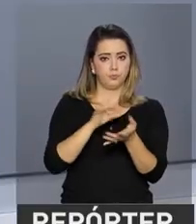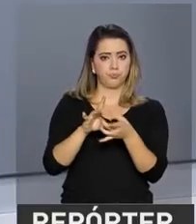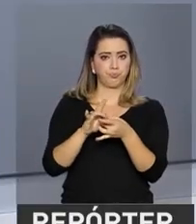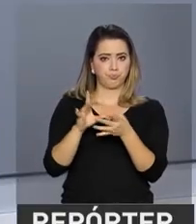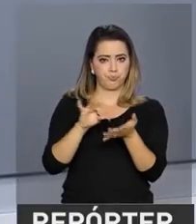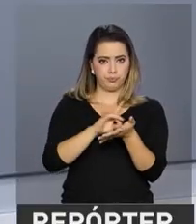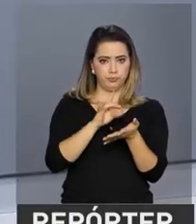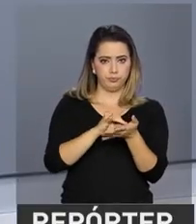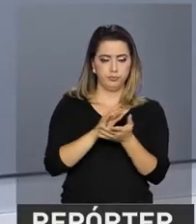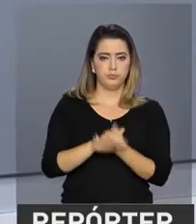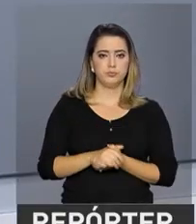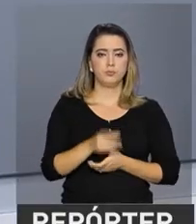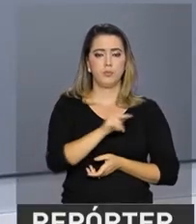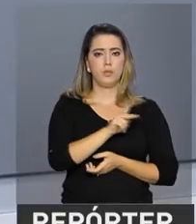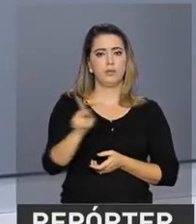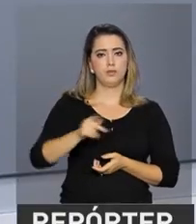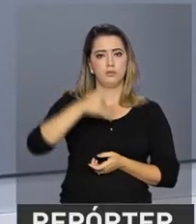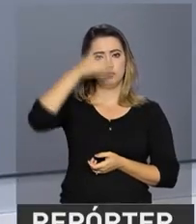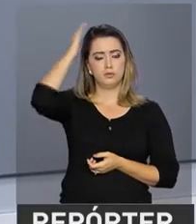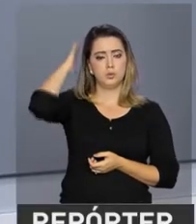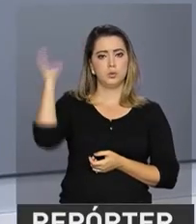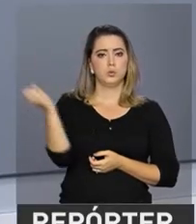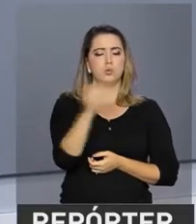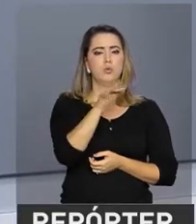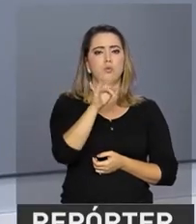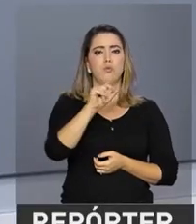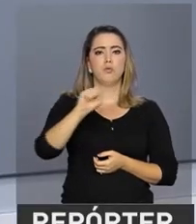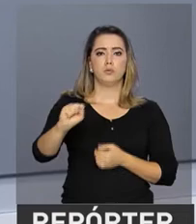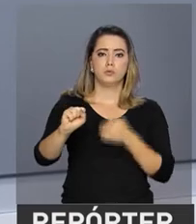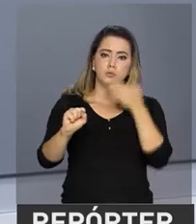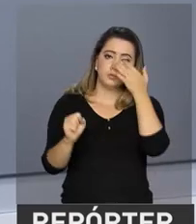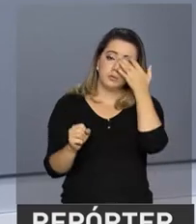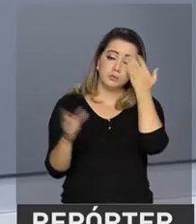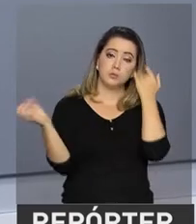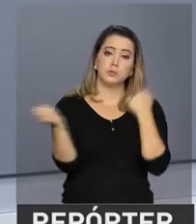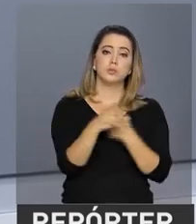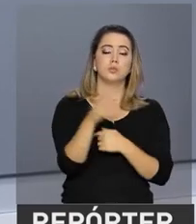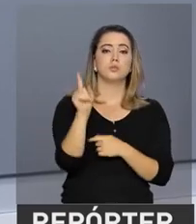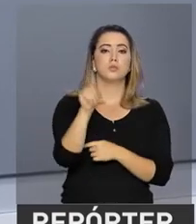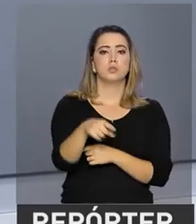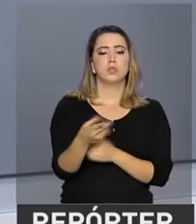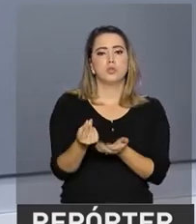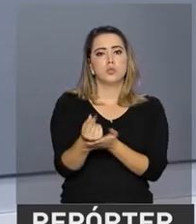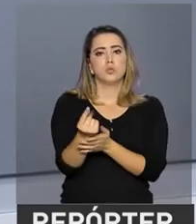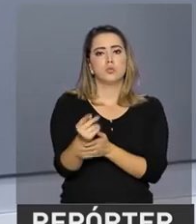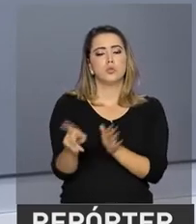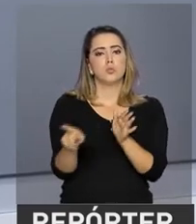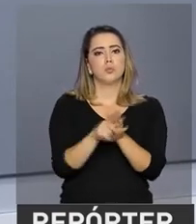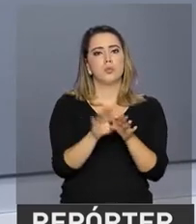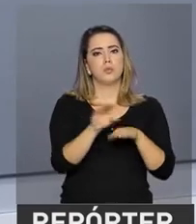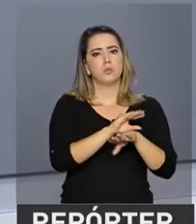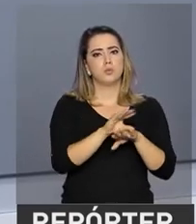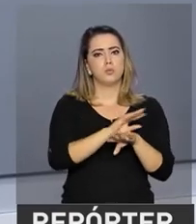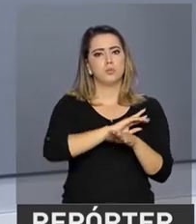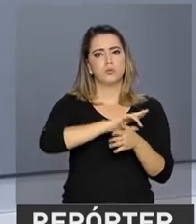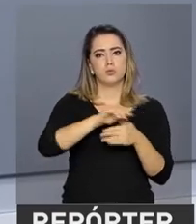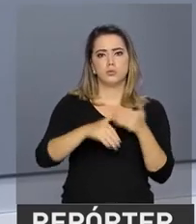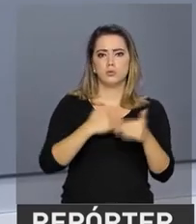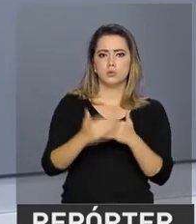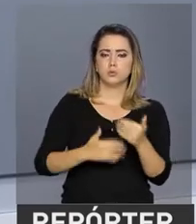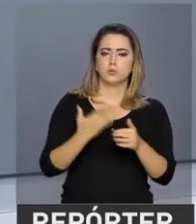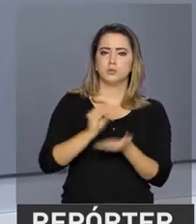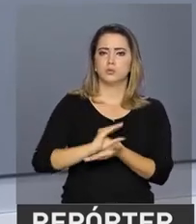presidente michel temer sancionou a lei do novo fies uma das novidades é que recursos dos fundos constitucionais e de desenvolvimento